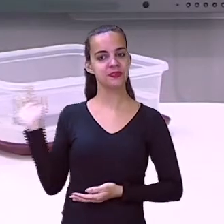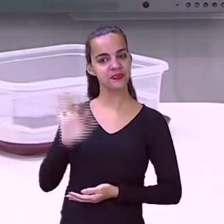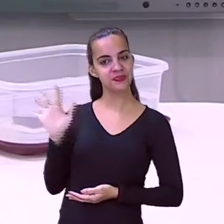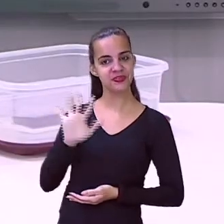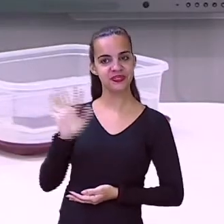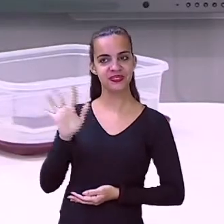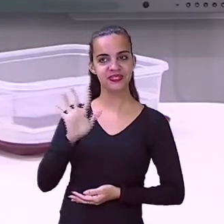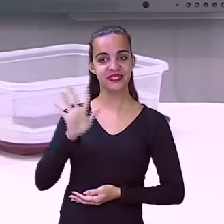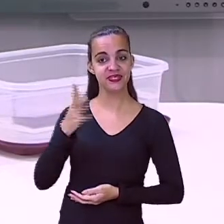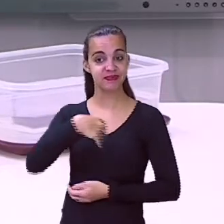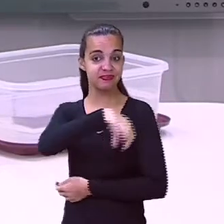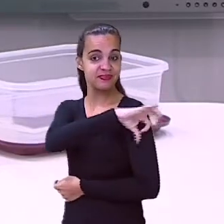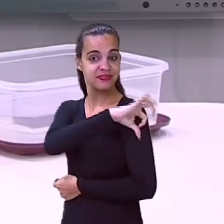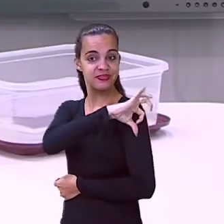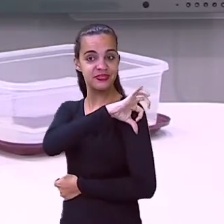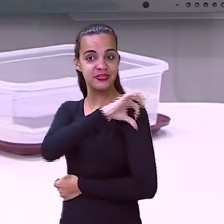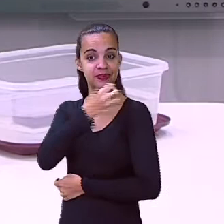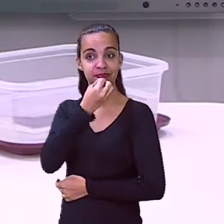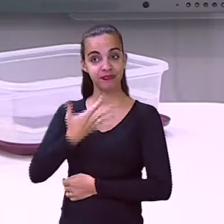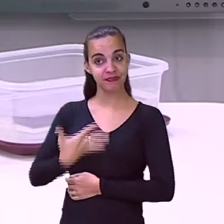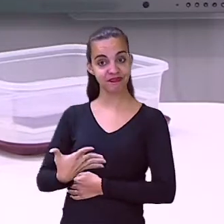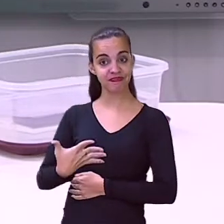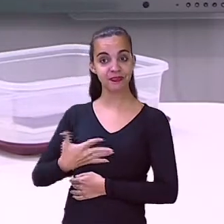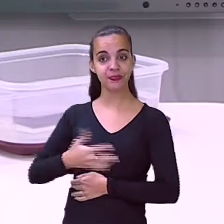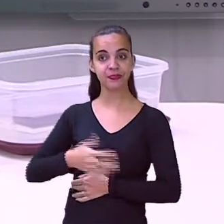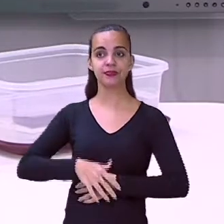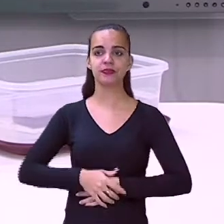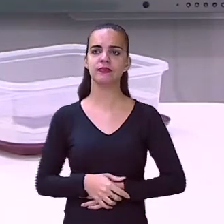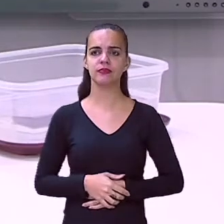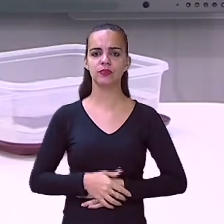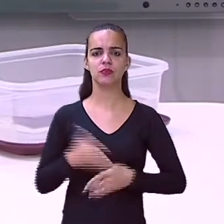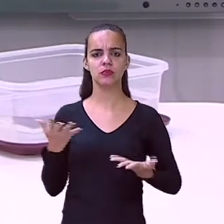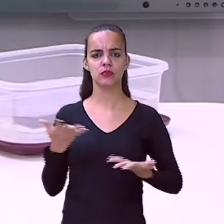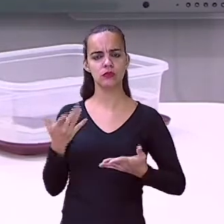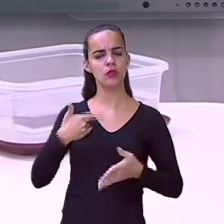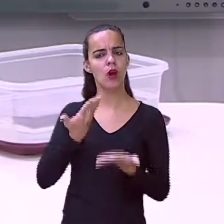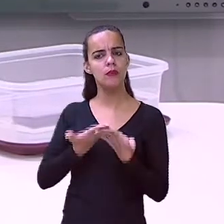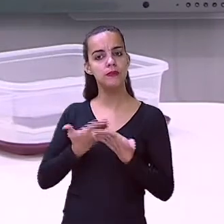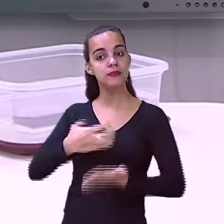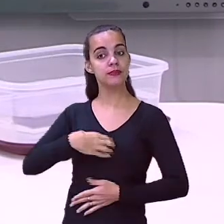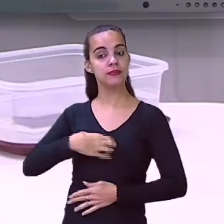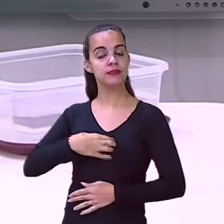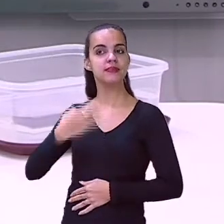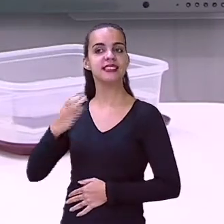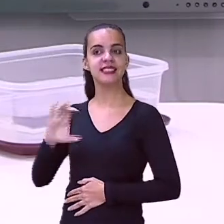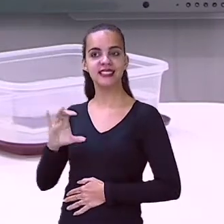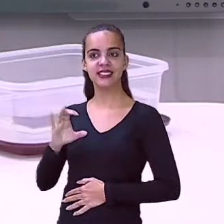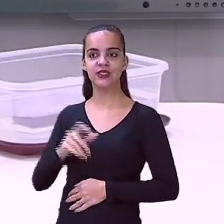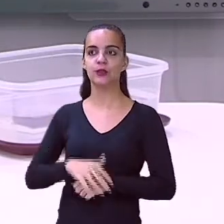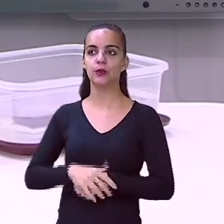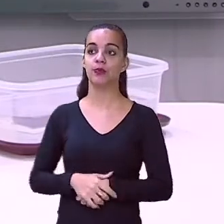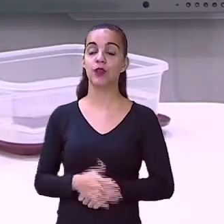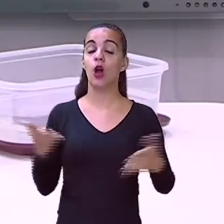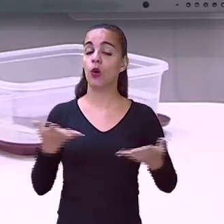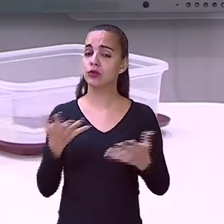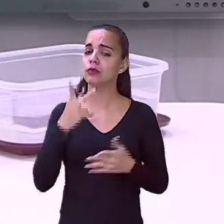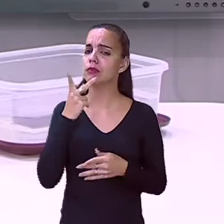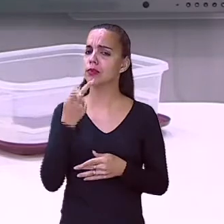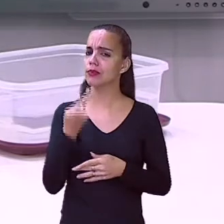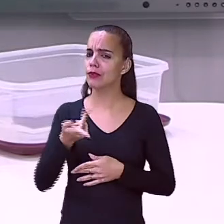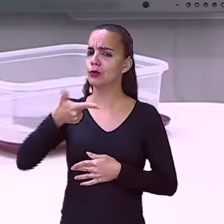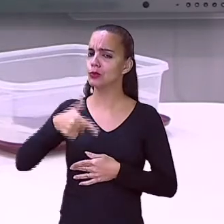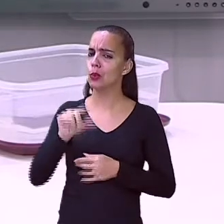Olá, estudante do 9º ano! Vamos para mais uma aula de ciências. Hoje, separação de mistura,